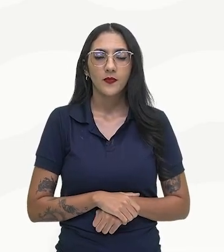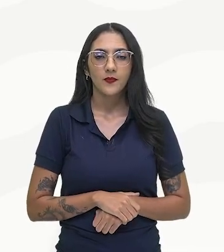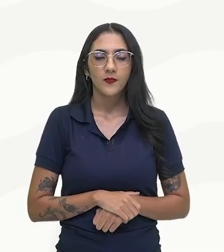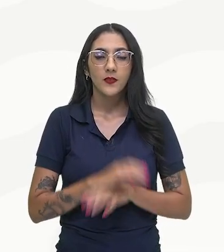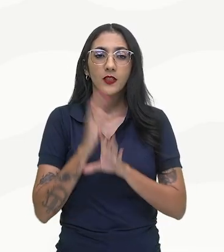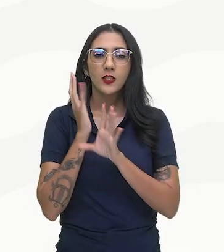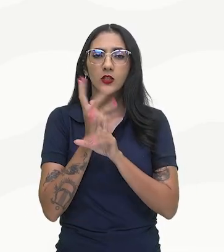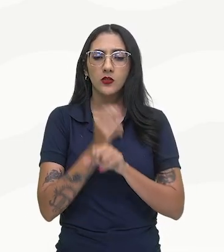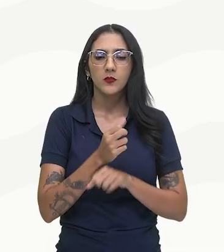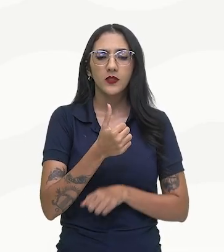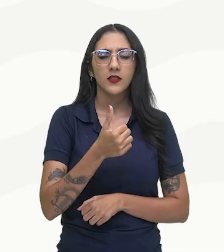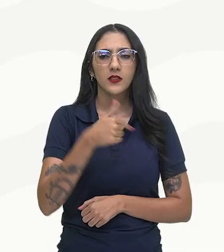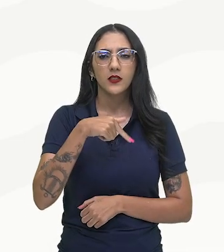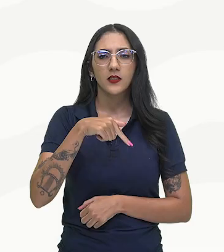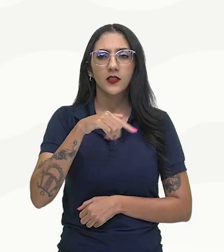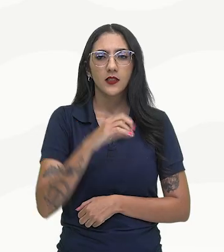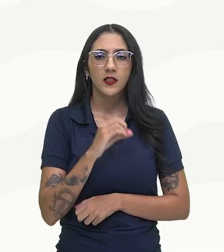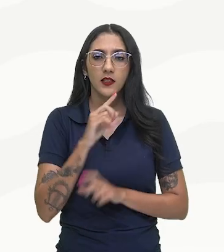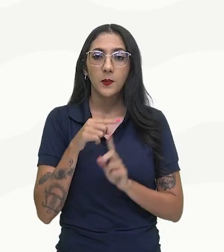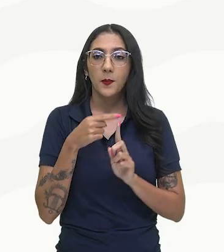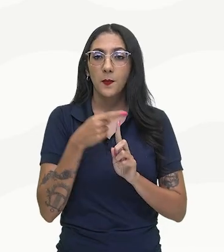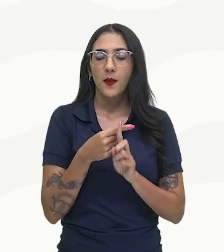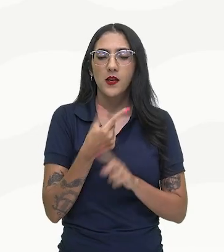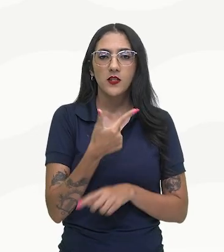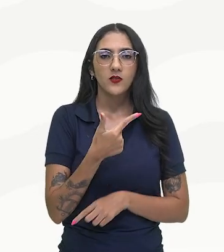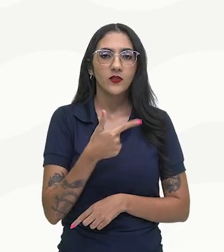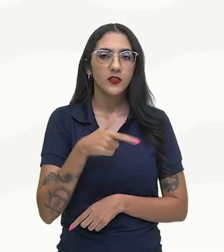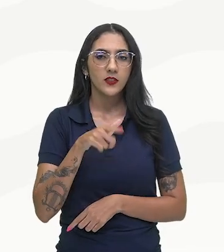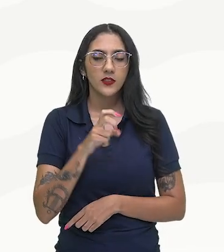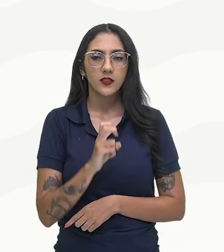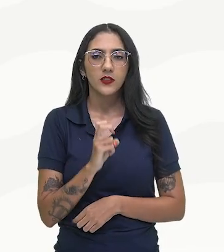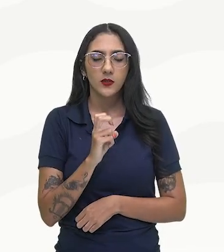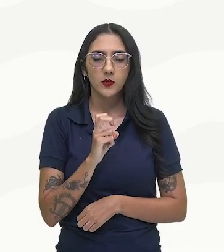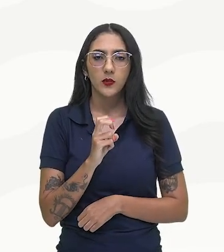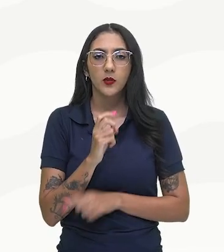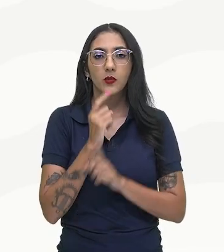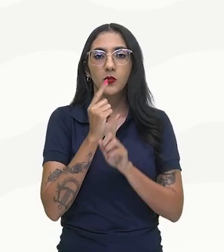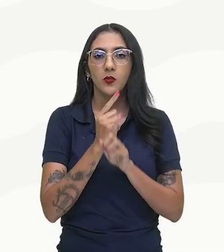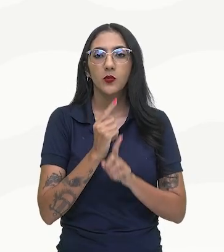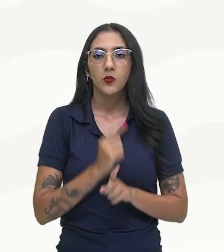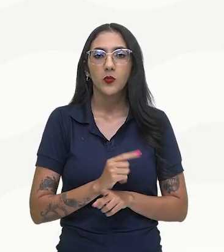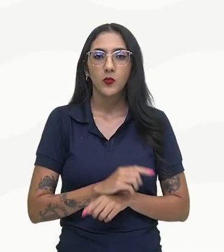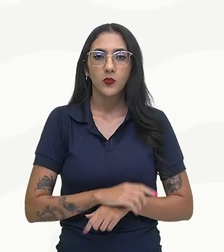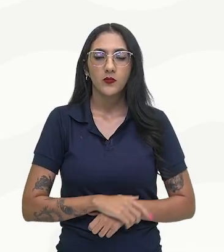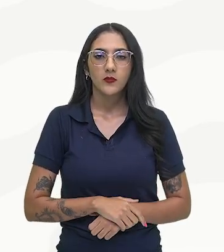e 170 mais 25, eu tenho um total de